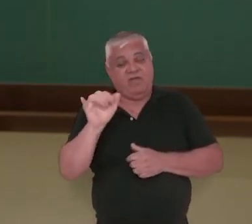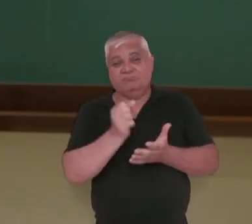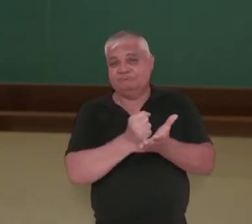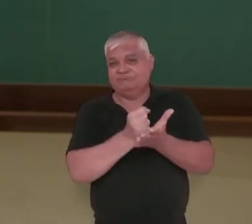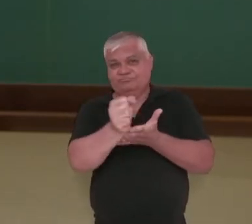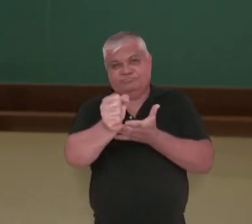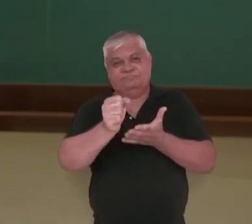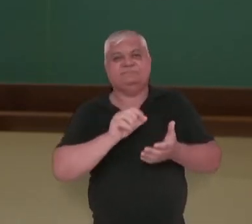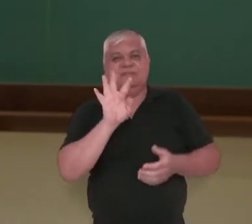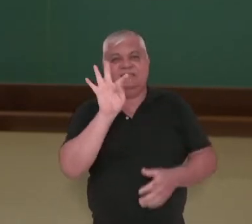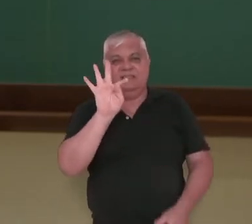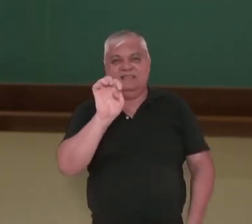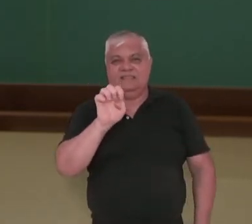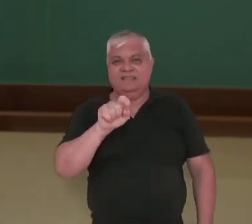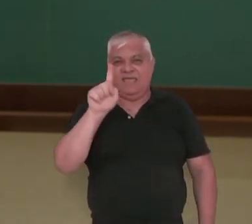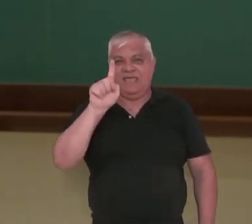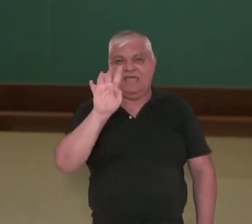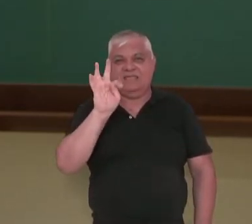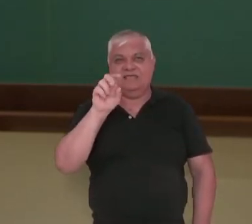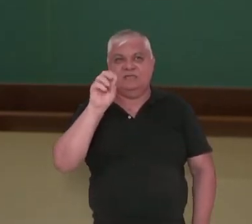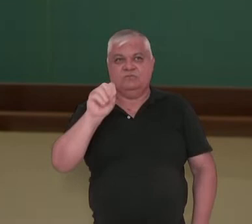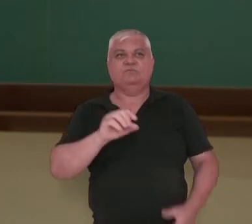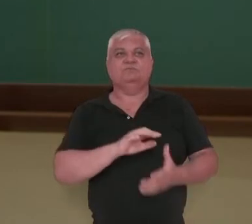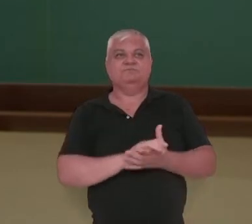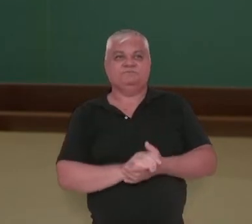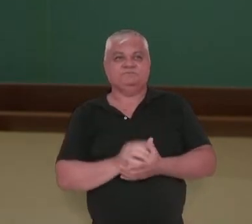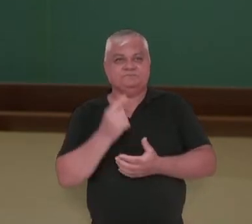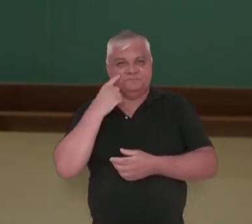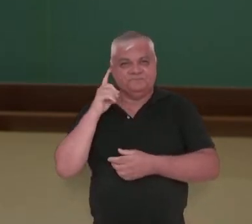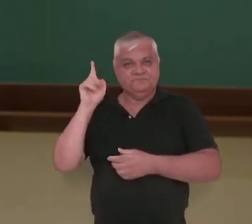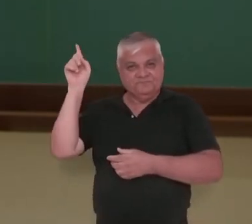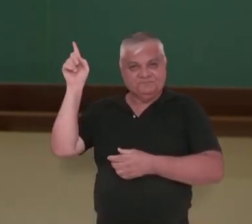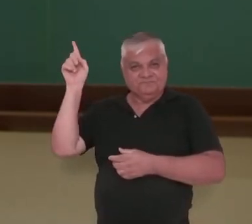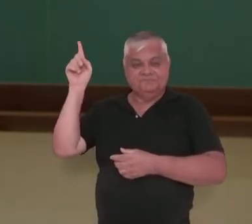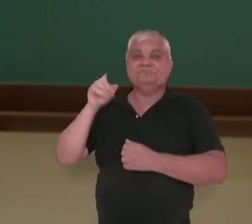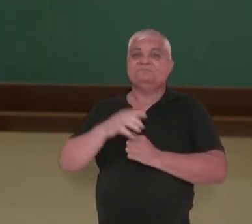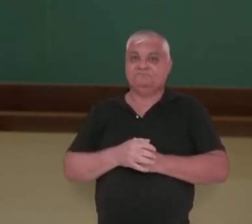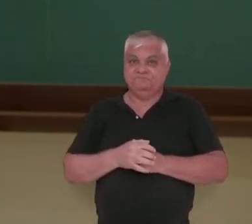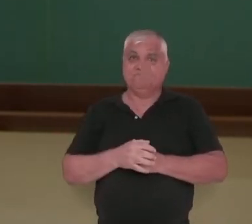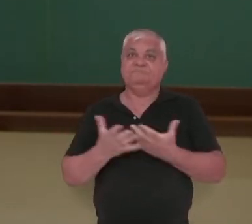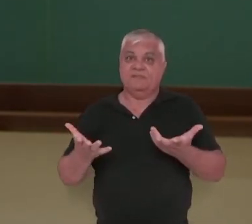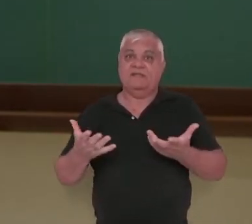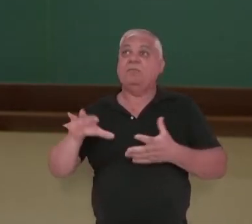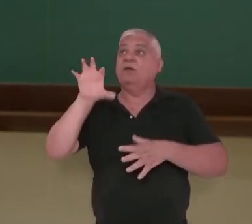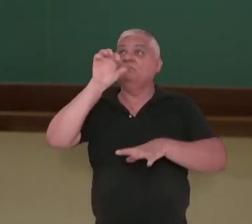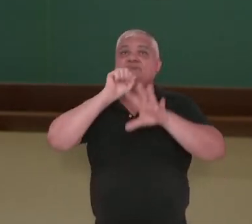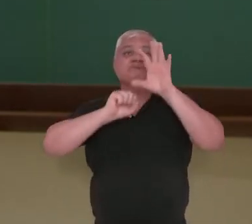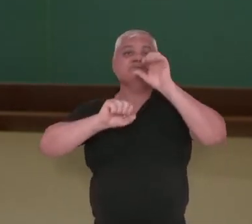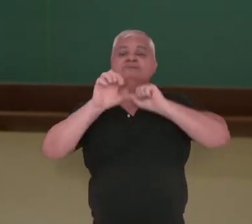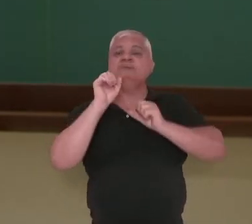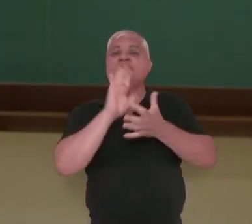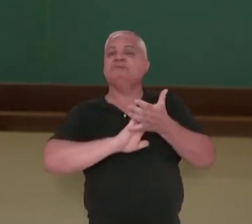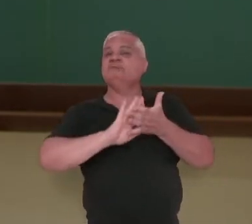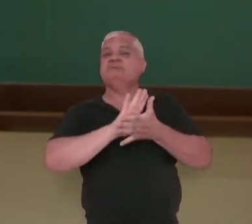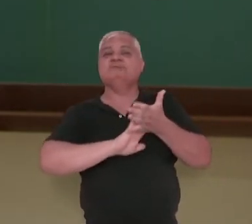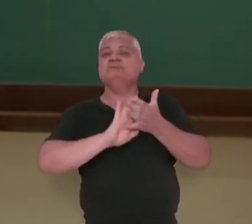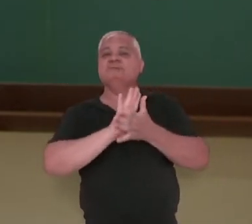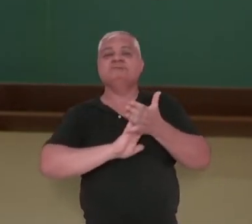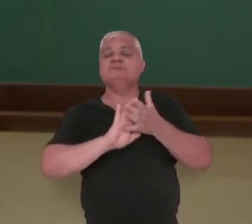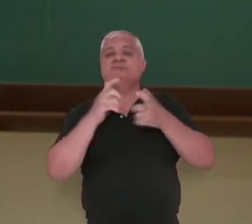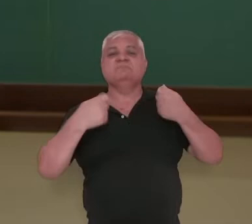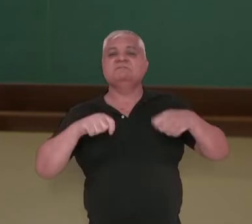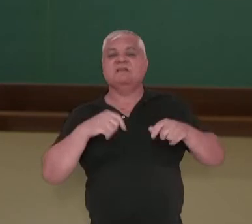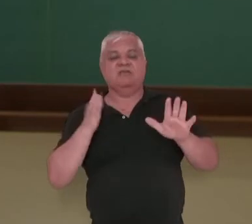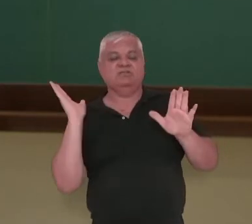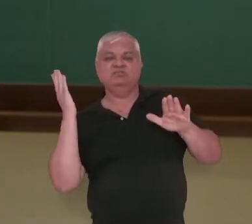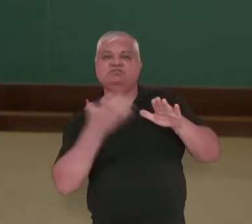pelo tétano, né? Então, aqui está a bactéria causadora, é uma bactéria anaeróbica que não faz o uso do